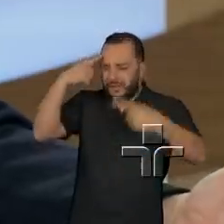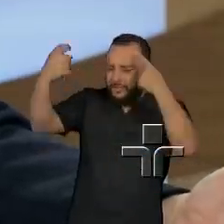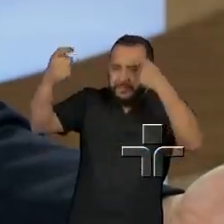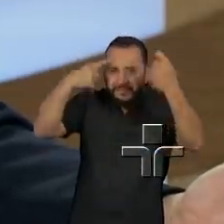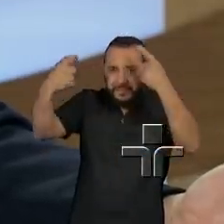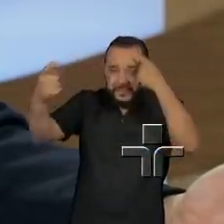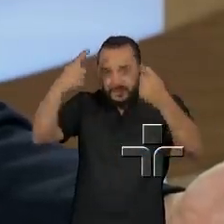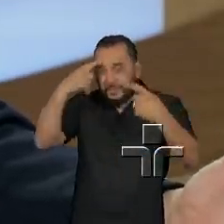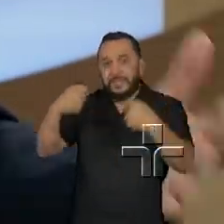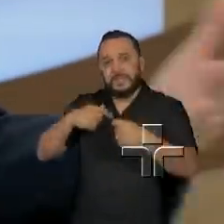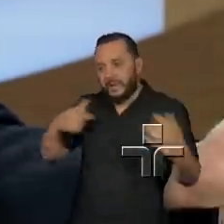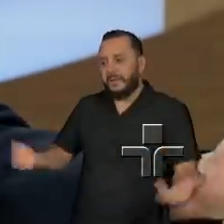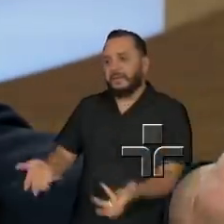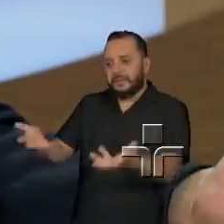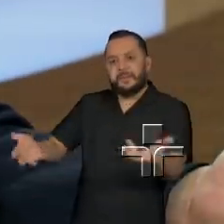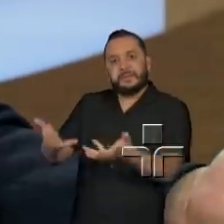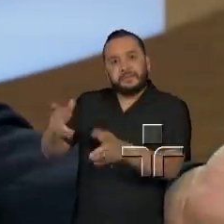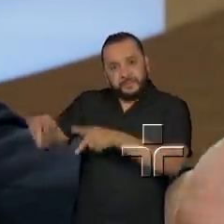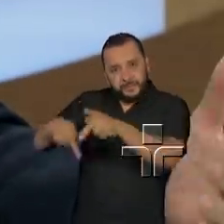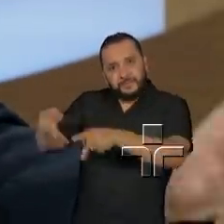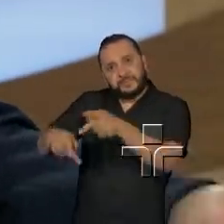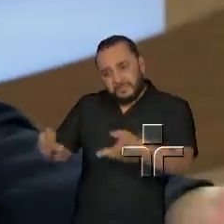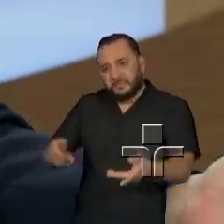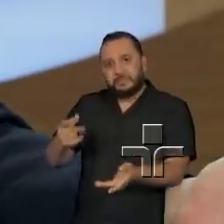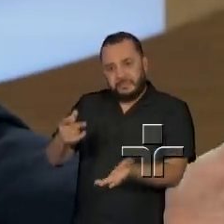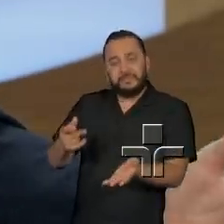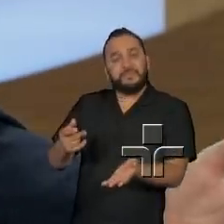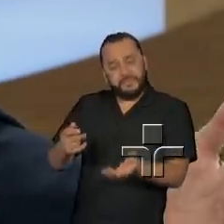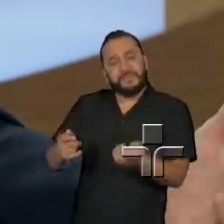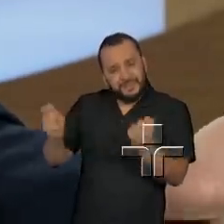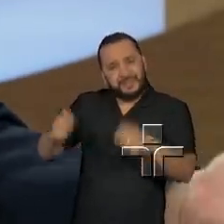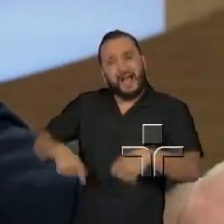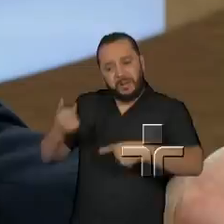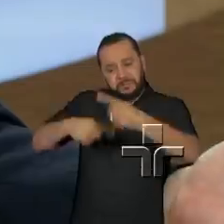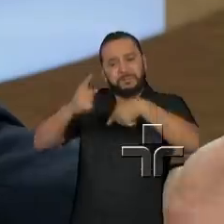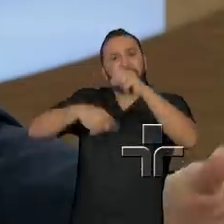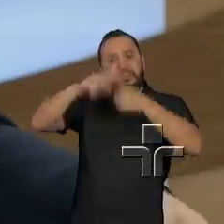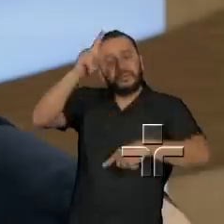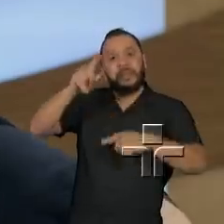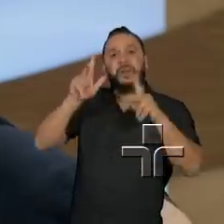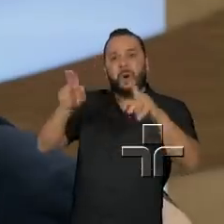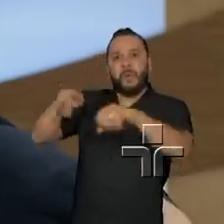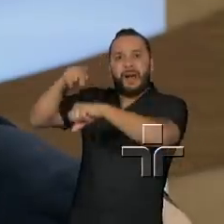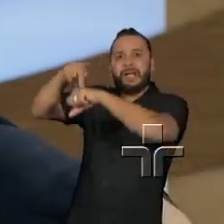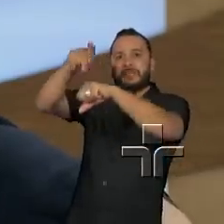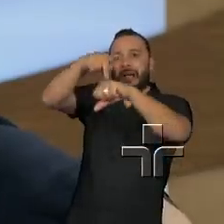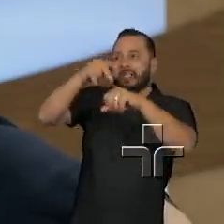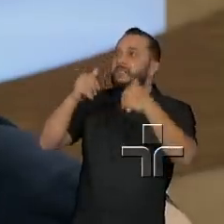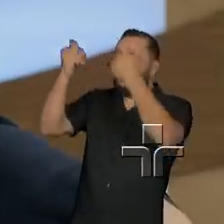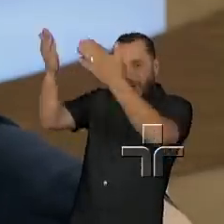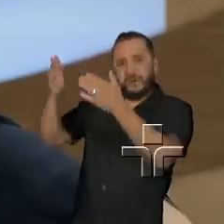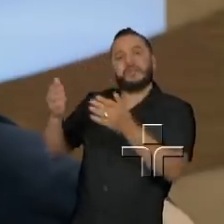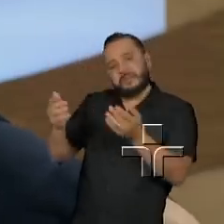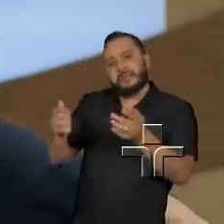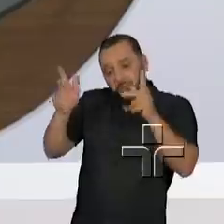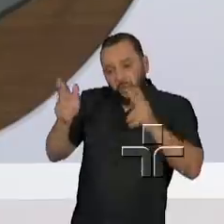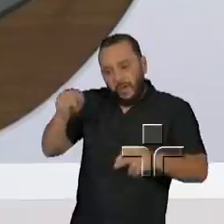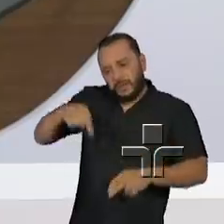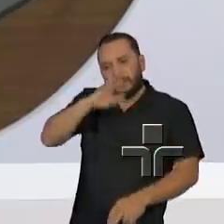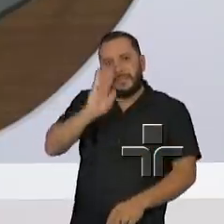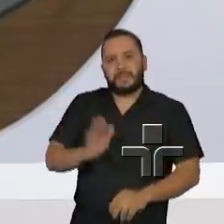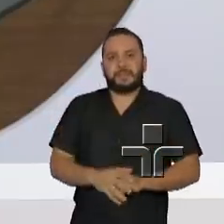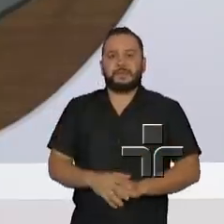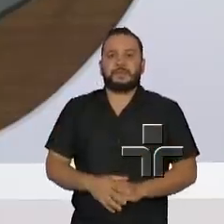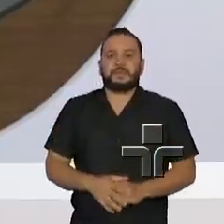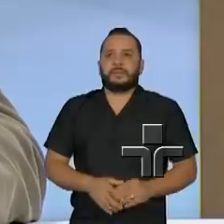investirmos no povo, isso vai dar certo. Isso aconteceu em outros lugares, não tem nenhuma razão para não acontecer aqui. Bernardo. Siddhartha,